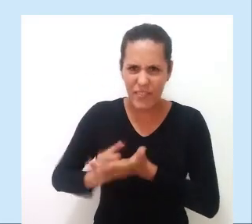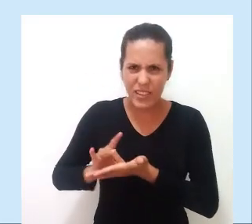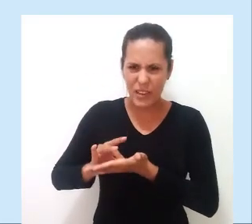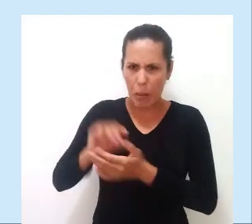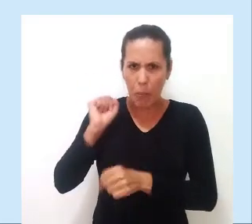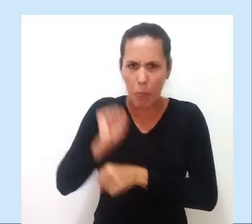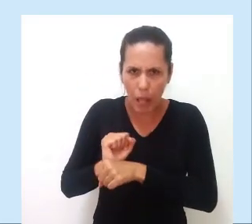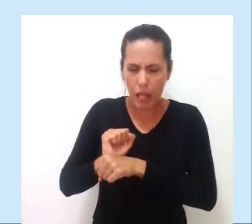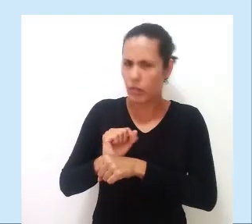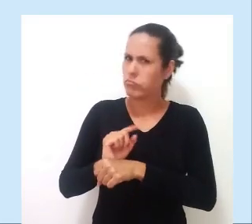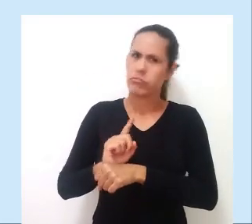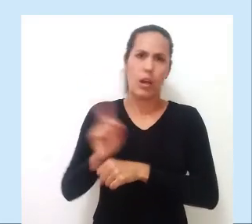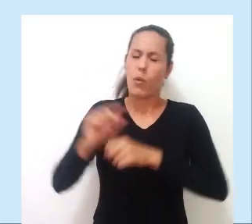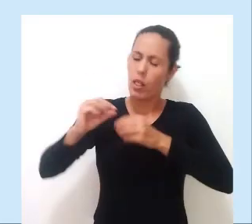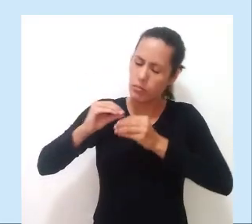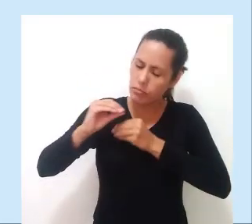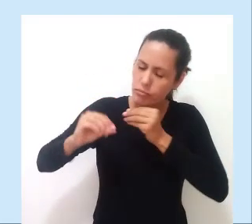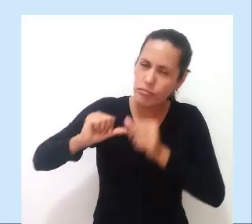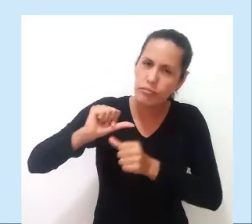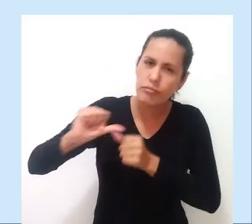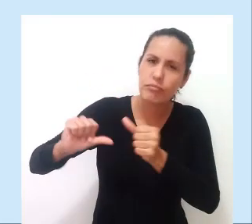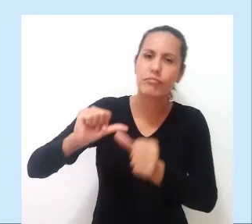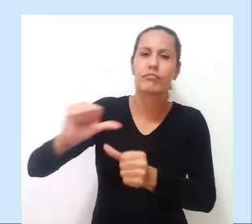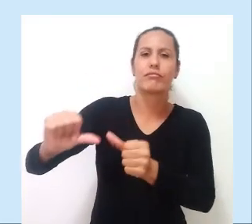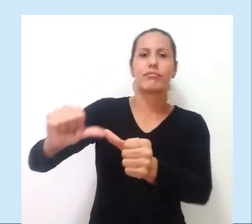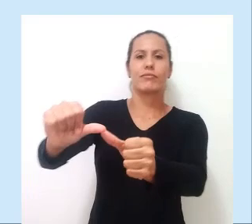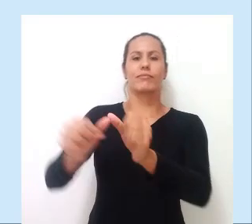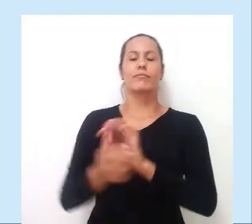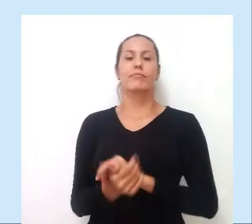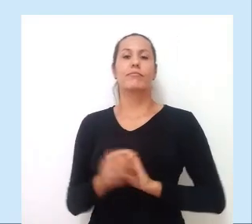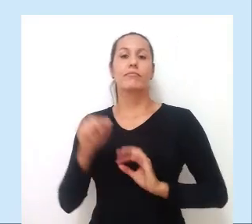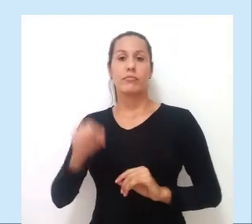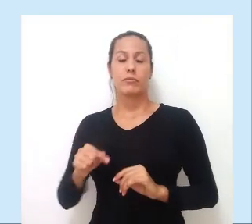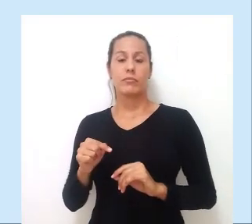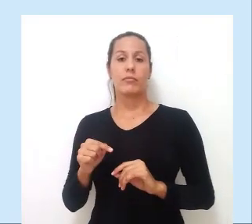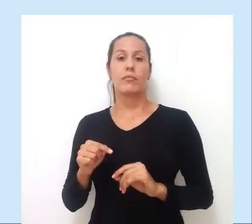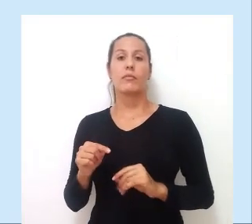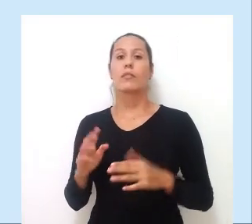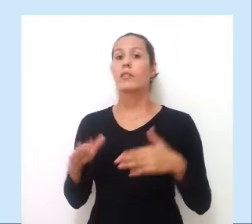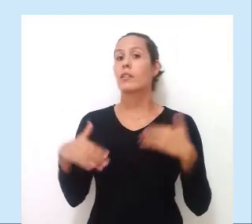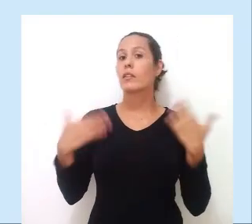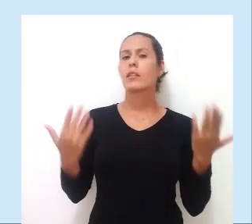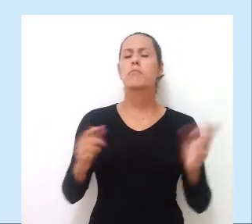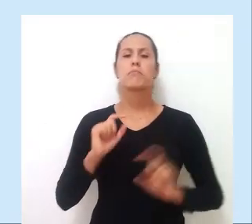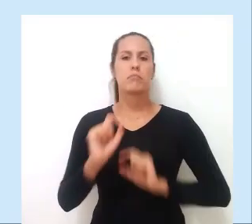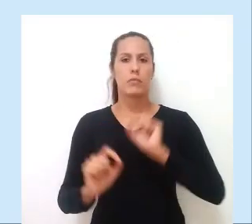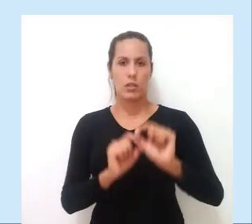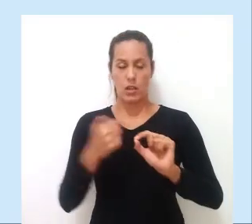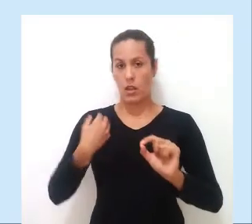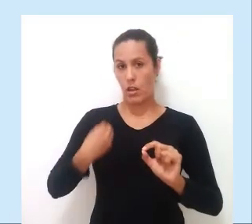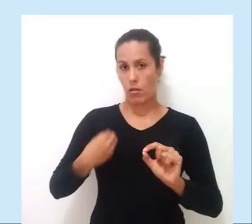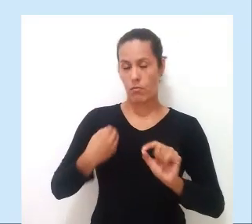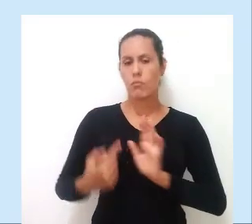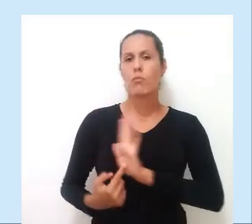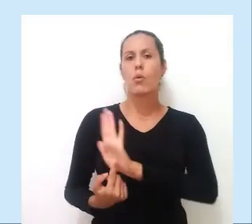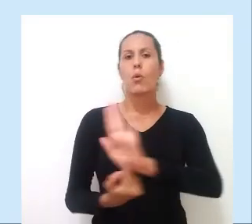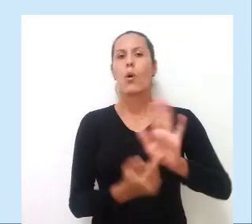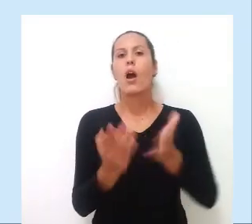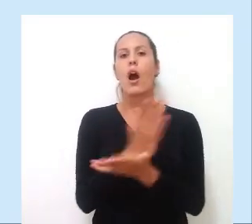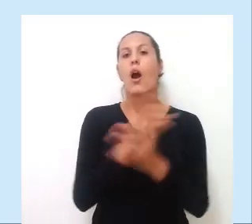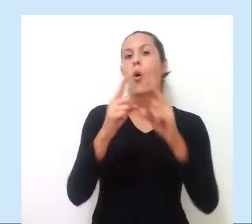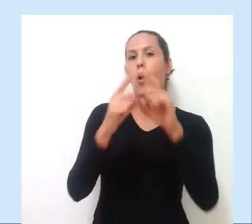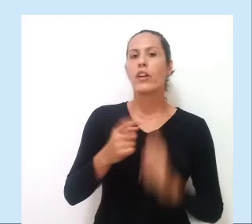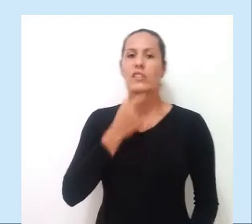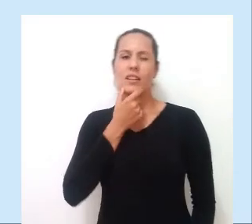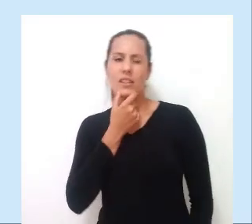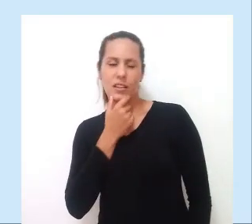permanece igual não, tá ok? As gírias, como eu já falei, elas vão mudando de acordo com o tempo. Eu trouxe para vocês